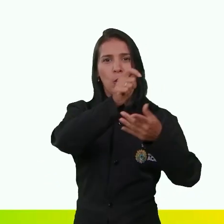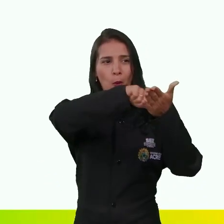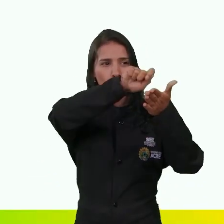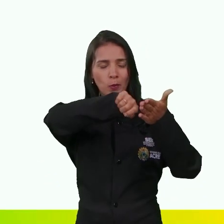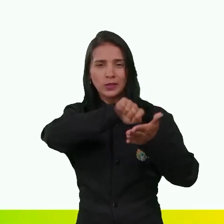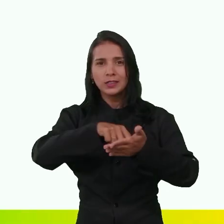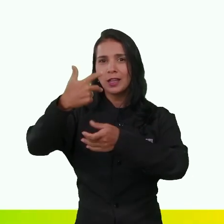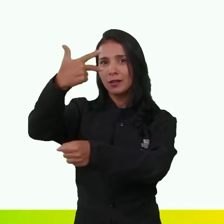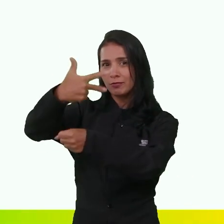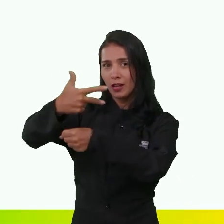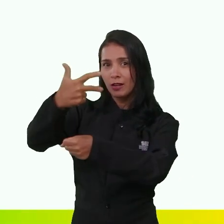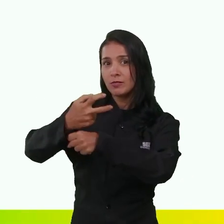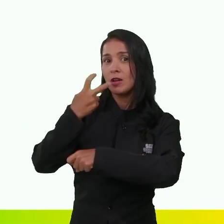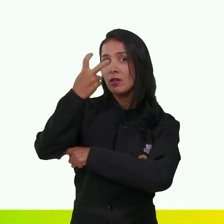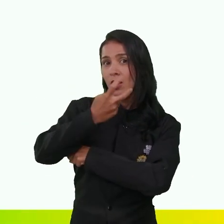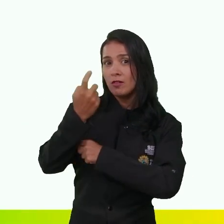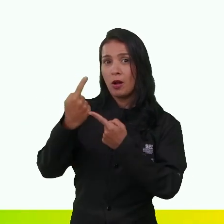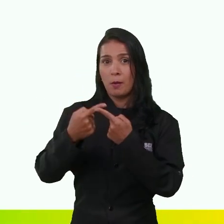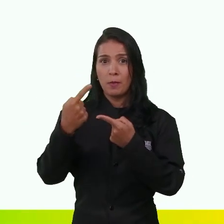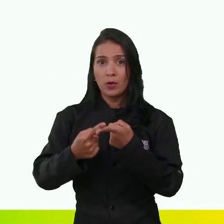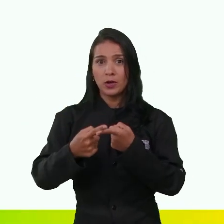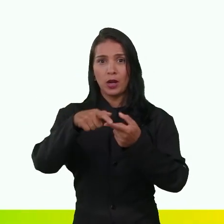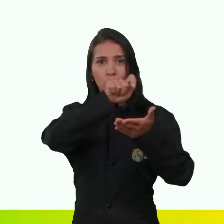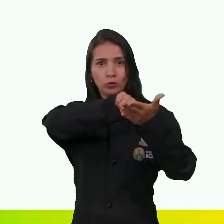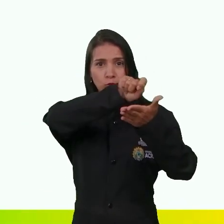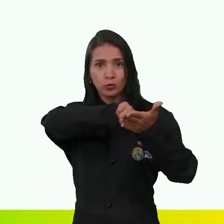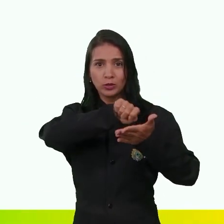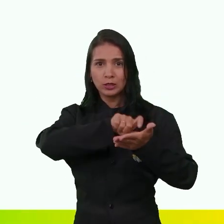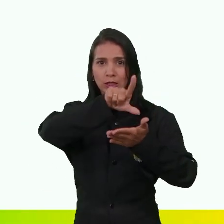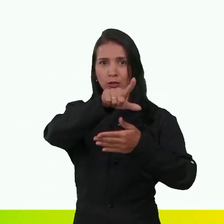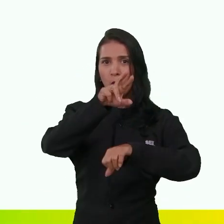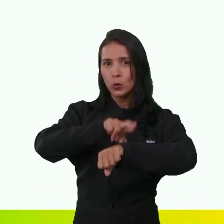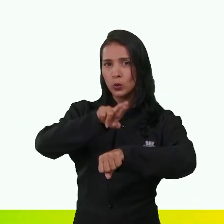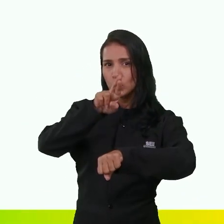usamos escritas como ritmo de fala. Então, olha só.